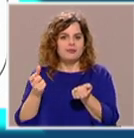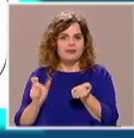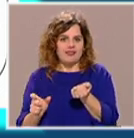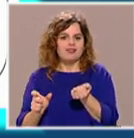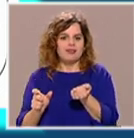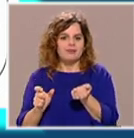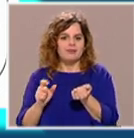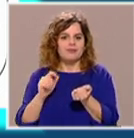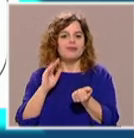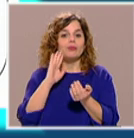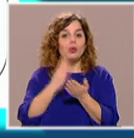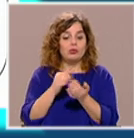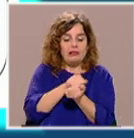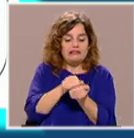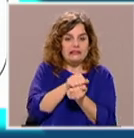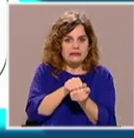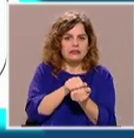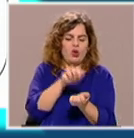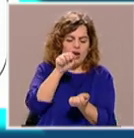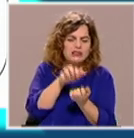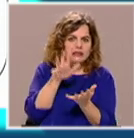cortados, triturados e amassados e esmagados.